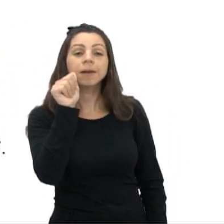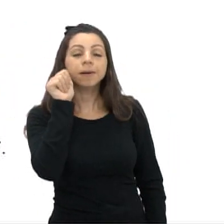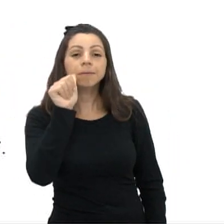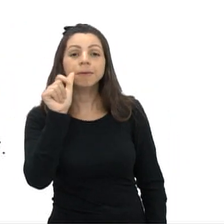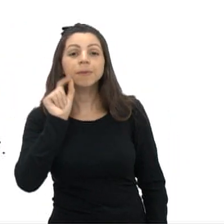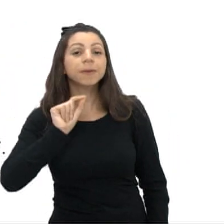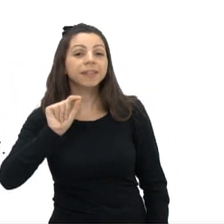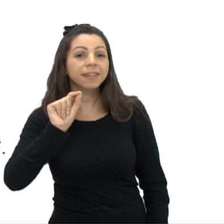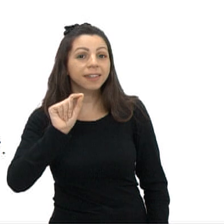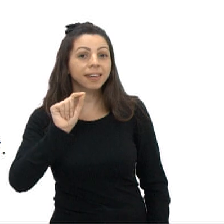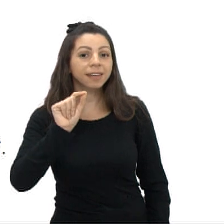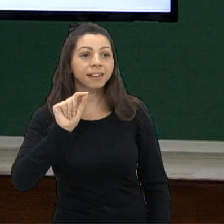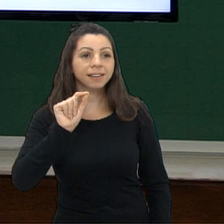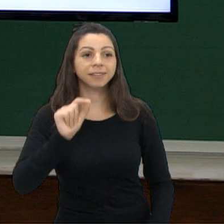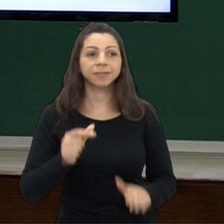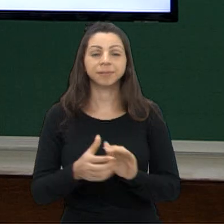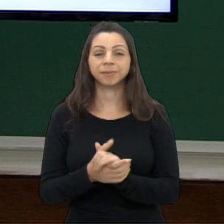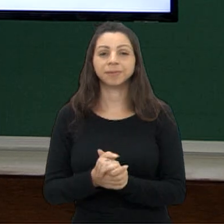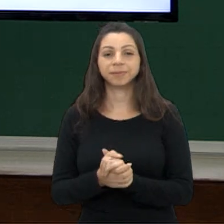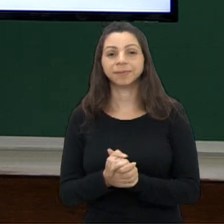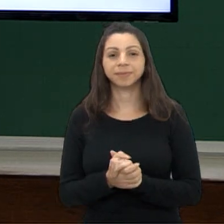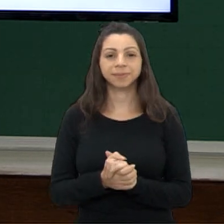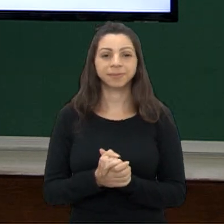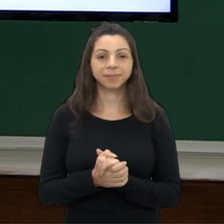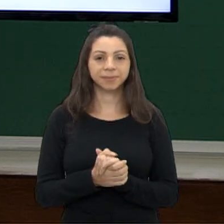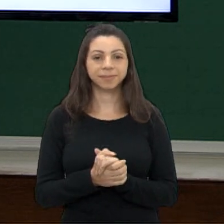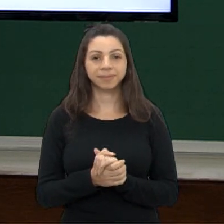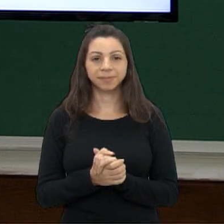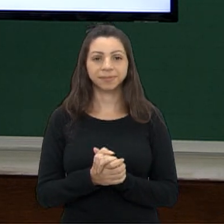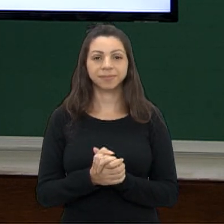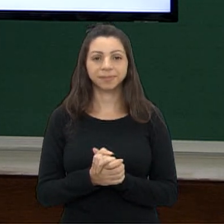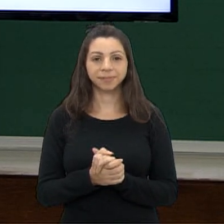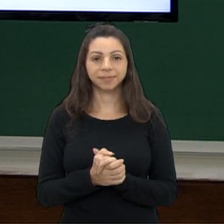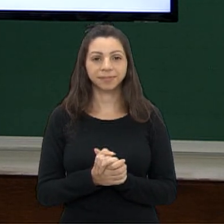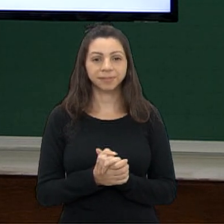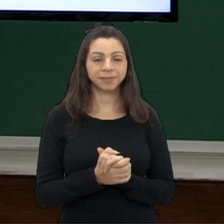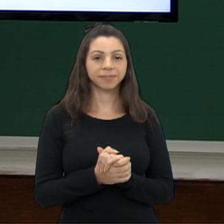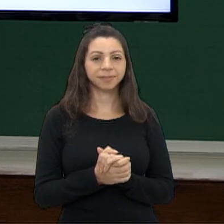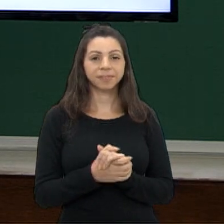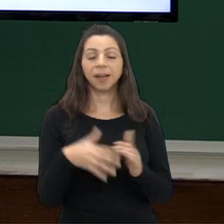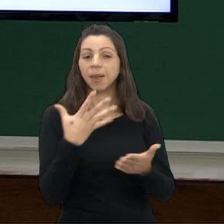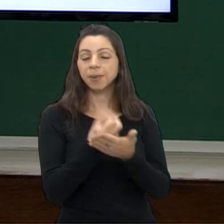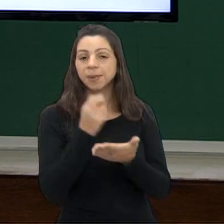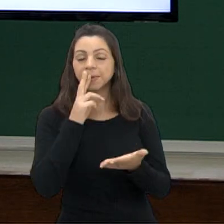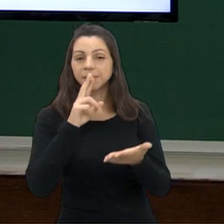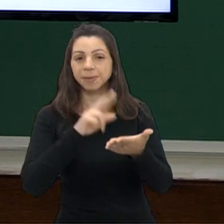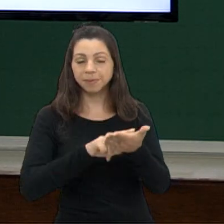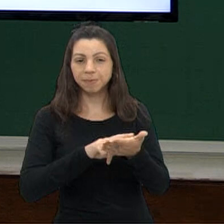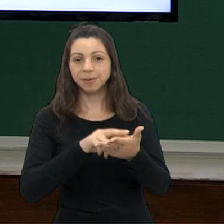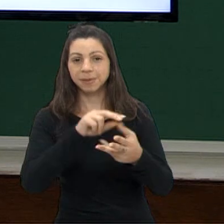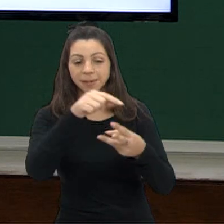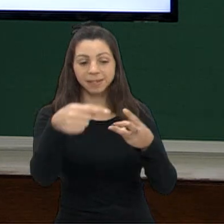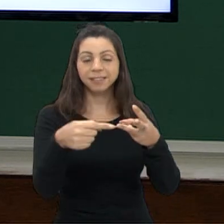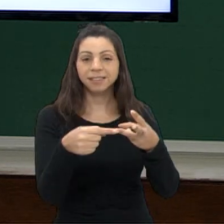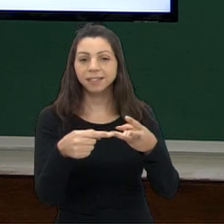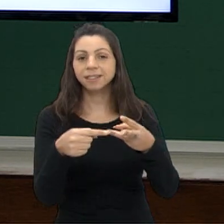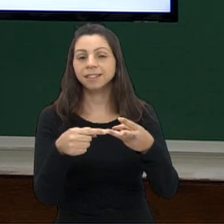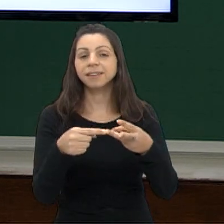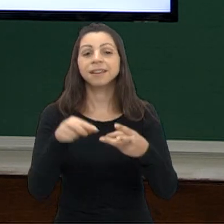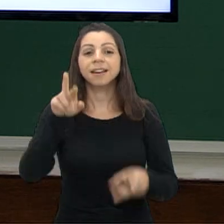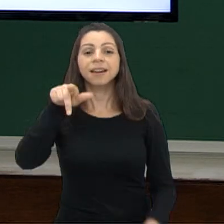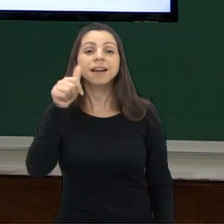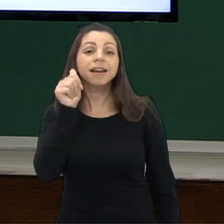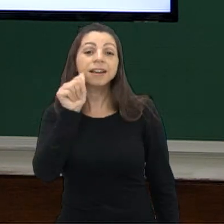dizer, ele narrou o que a irmã disse para a gente, é bem o que anotamos na resposta número 3. A